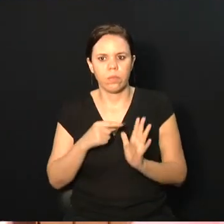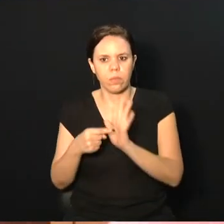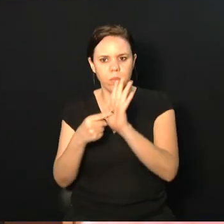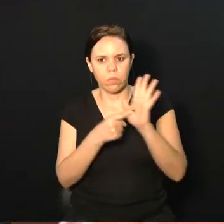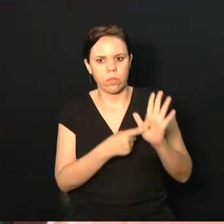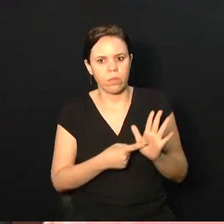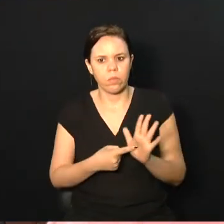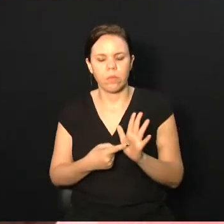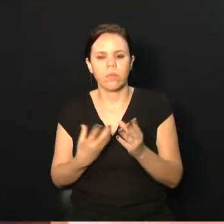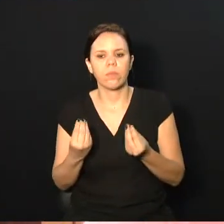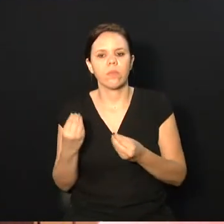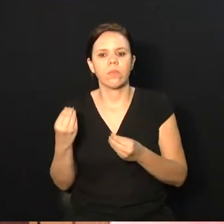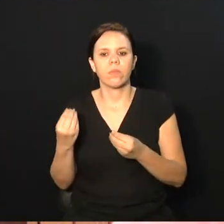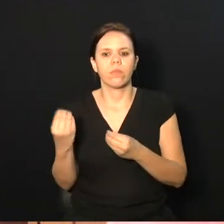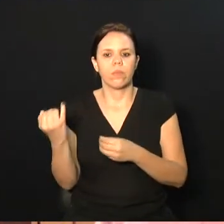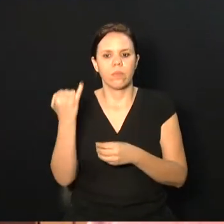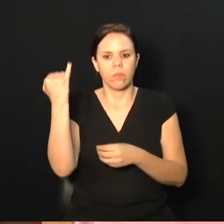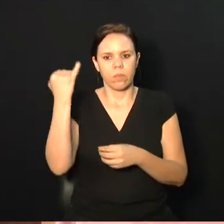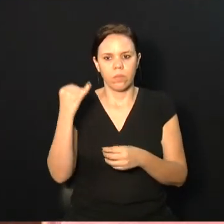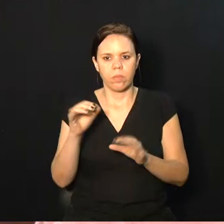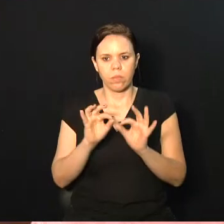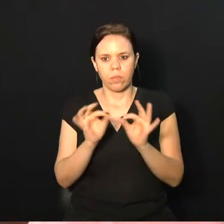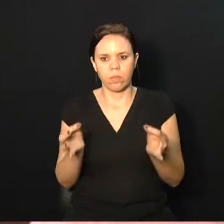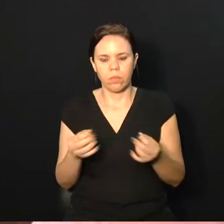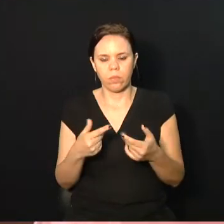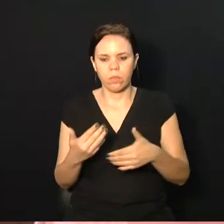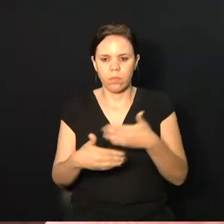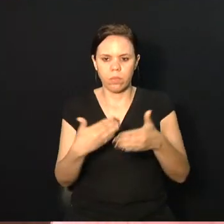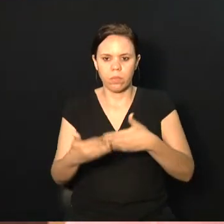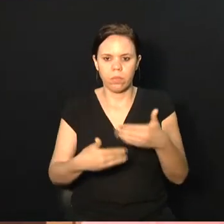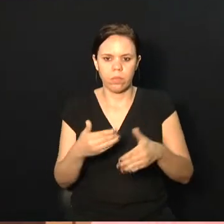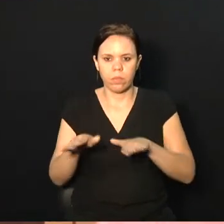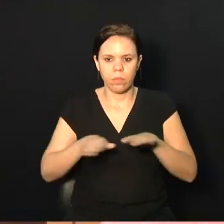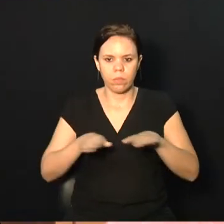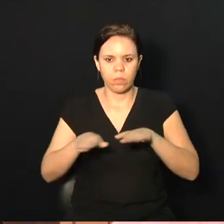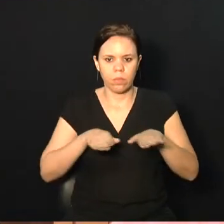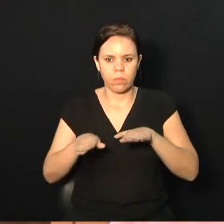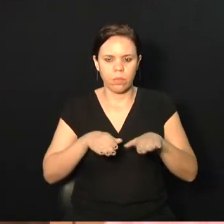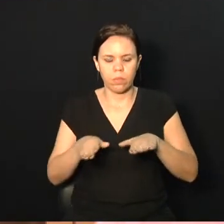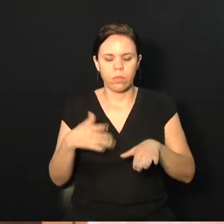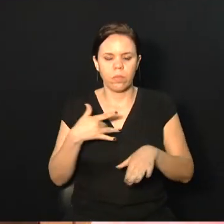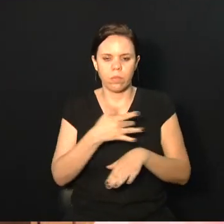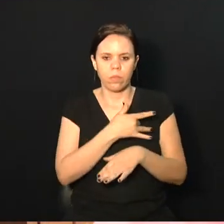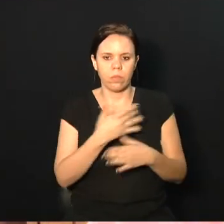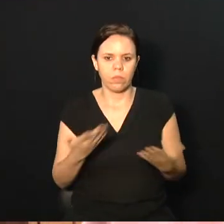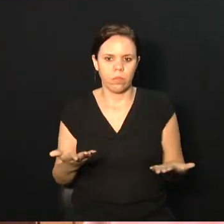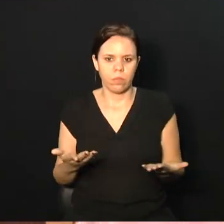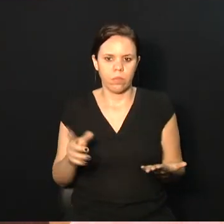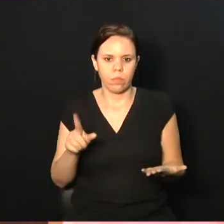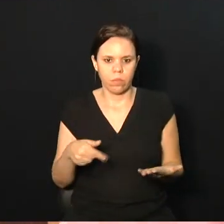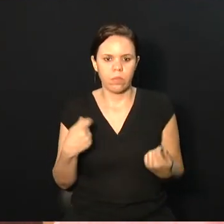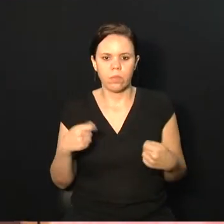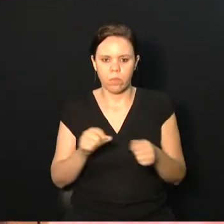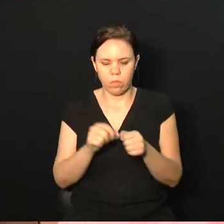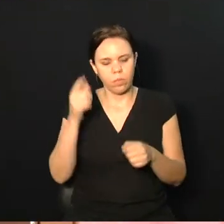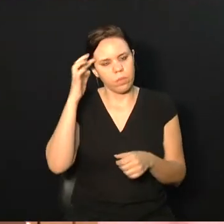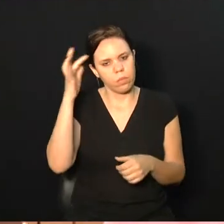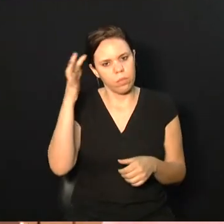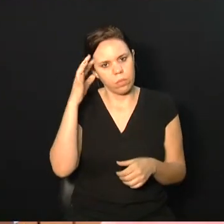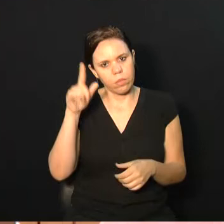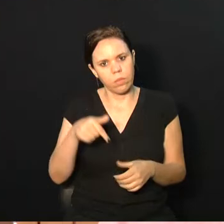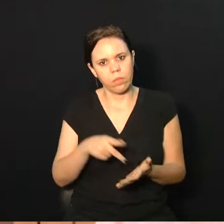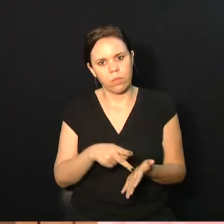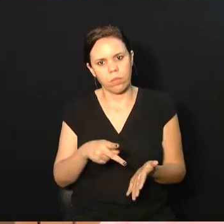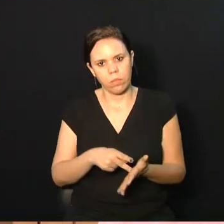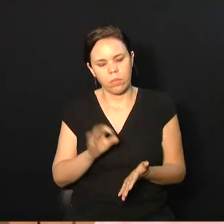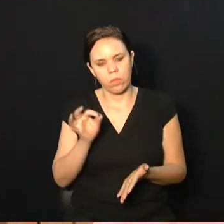a tecnologia é importante, por exemplo, em questões simples do nosso dia a dia, como mobilidade urbana e saúde. Isso também tem que ser pensado, né, vereador?